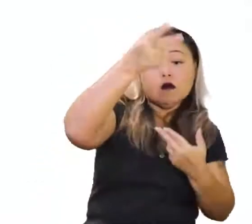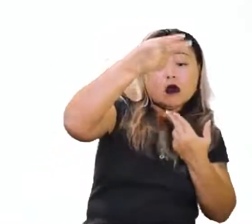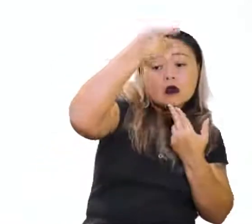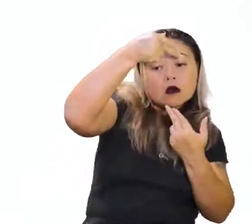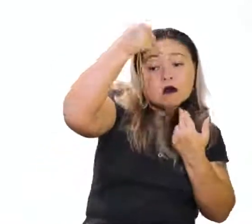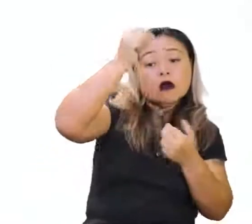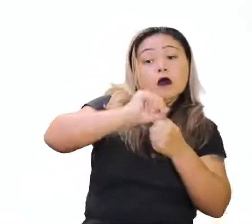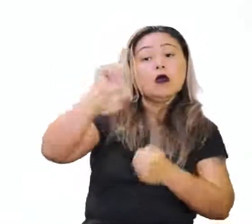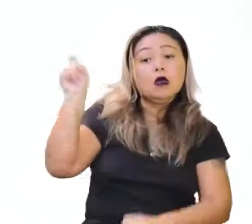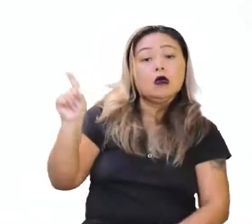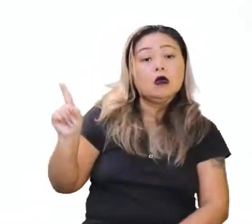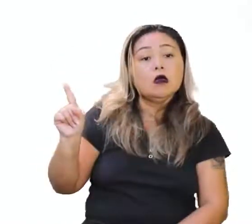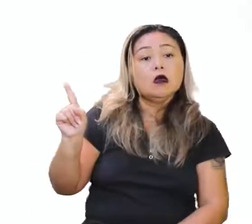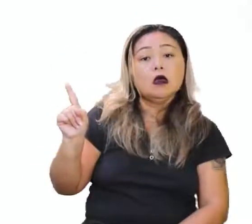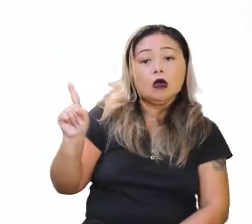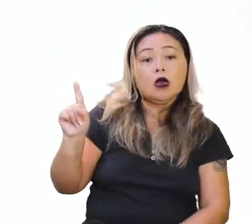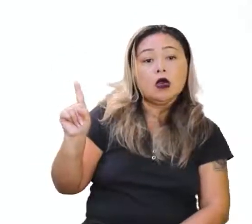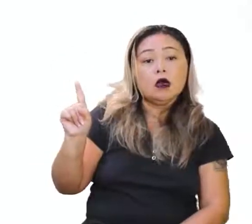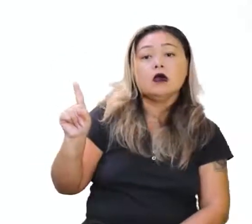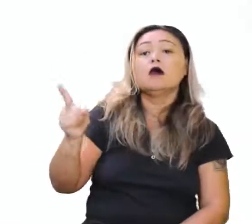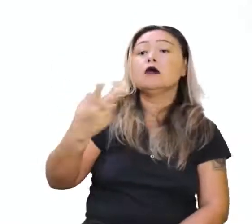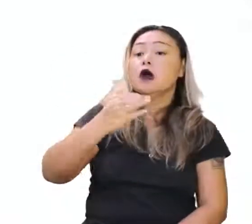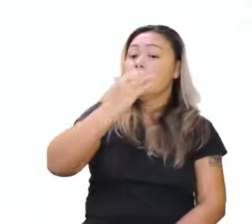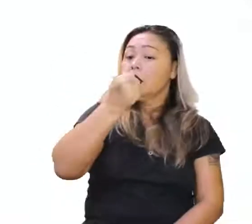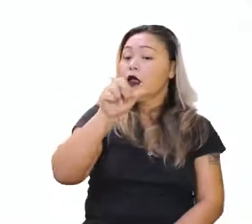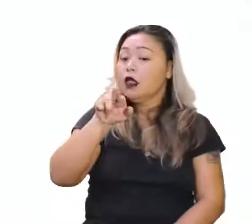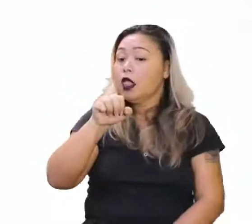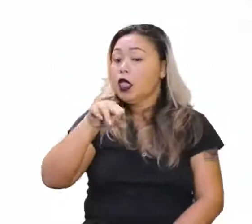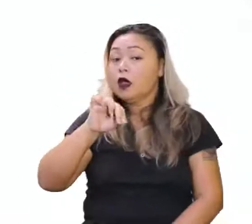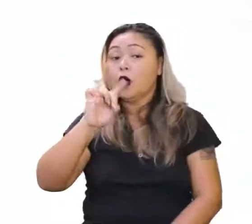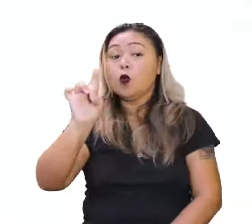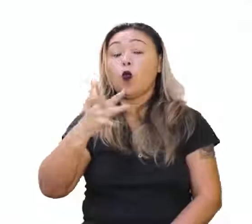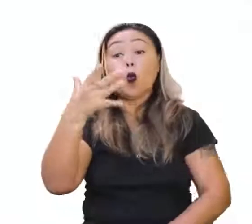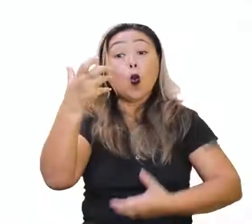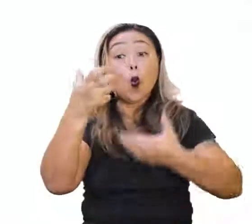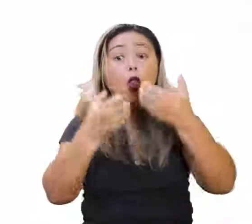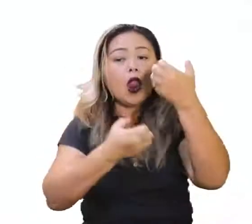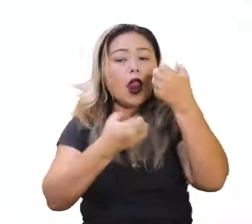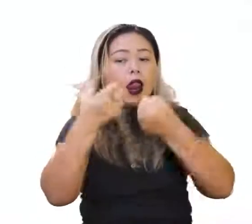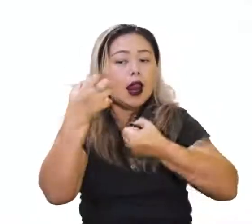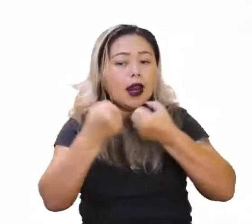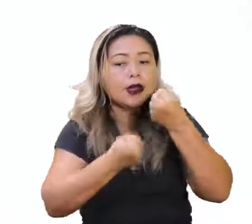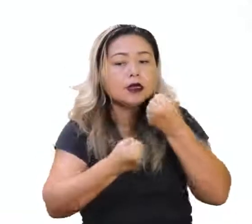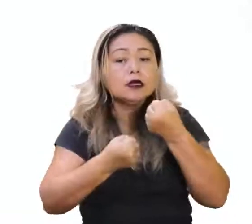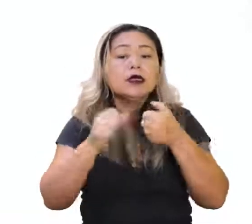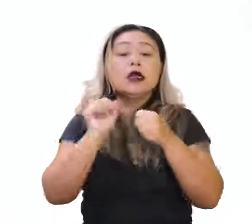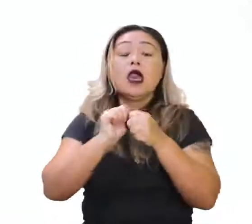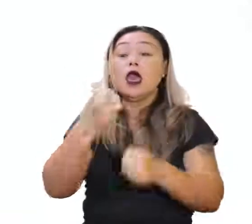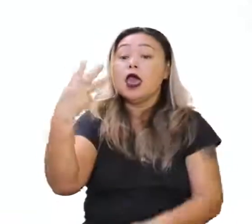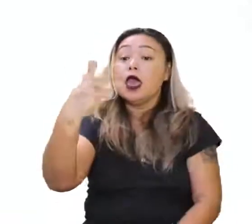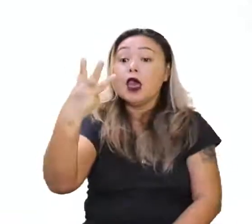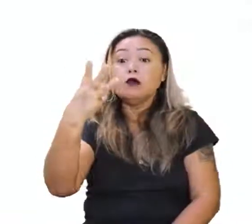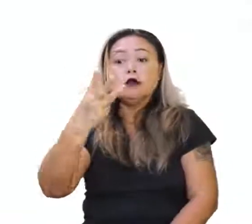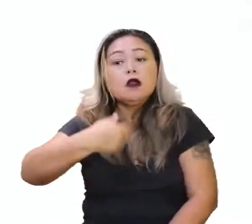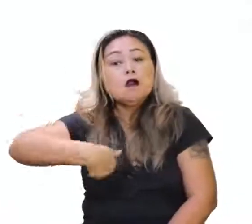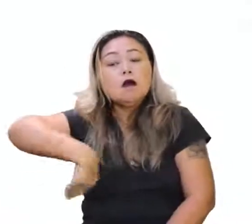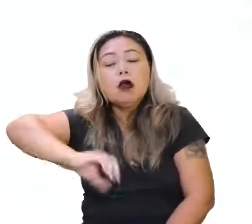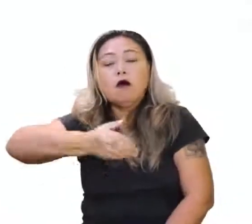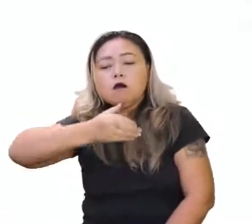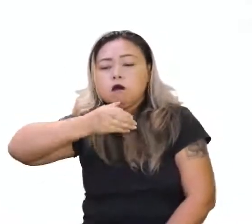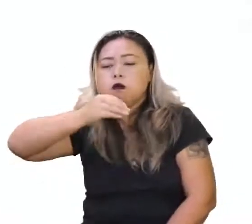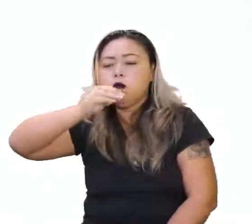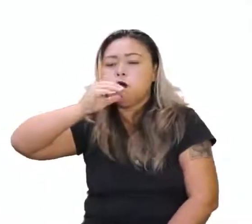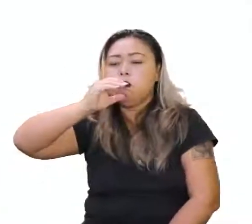no cantinho da tela, lembra? A gente tem os caprinos. O leite de cabra é o terceiro mais consumido